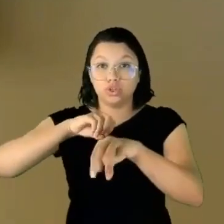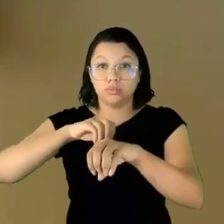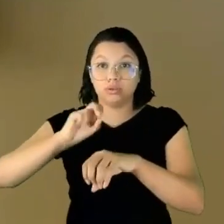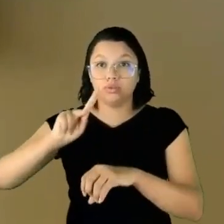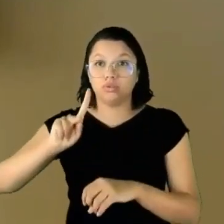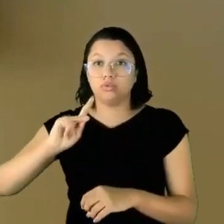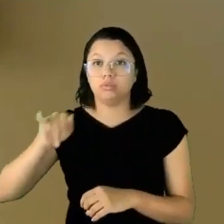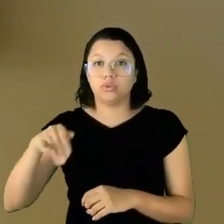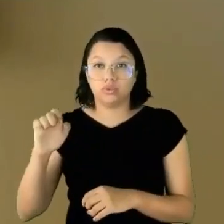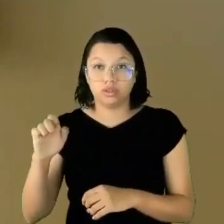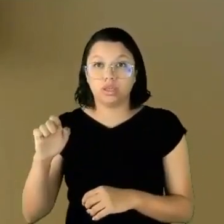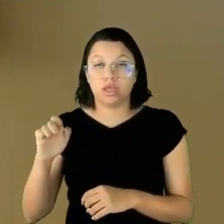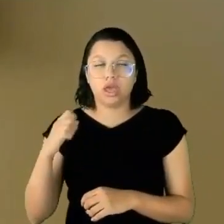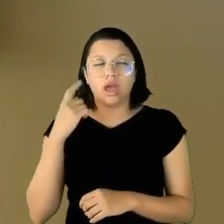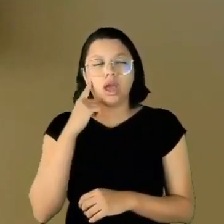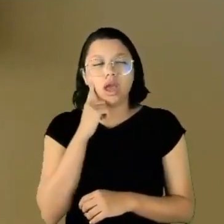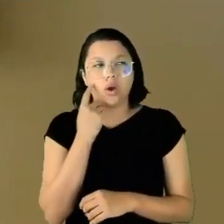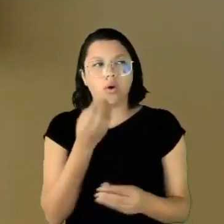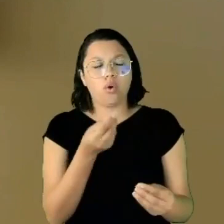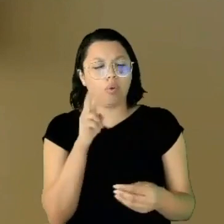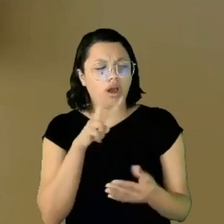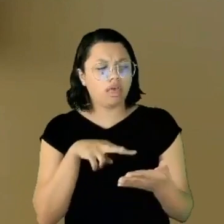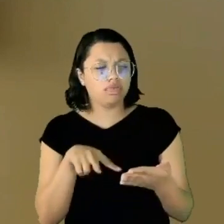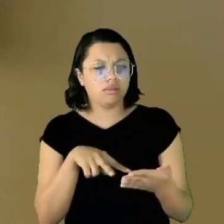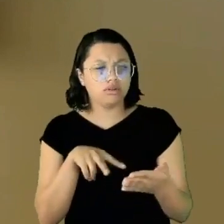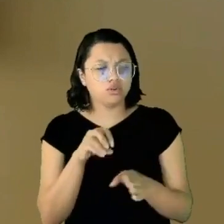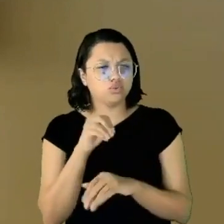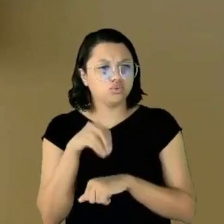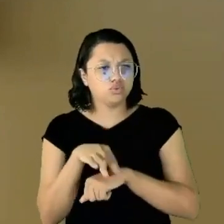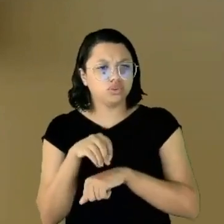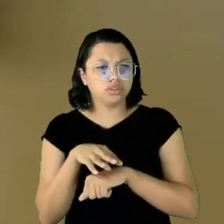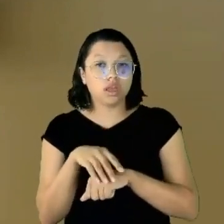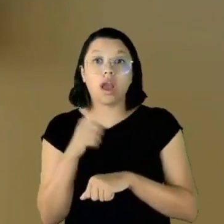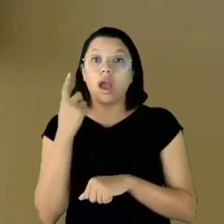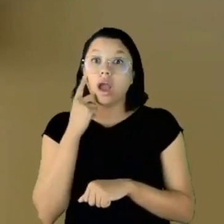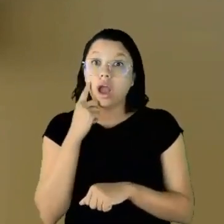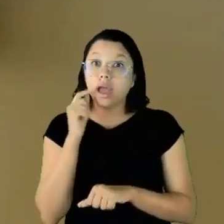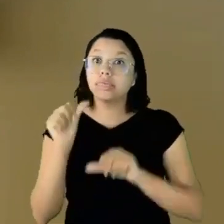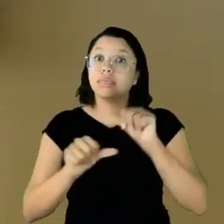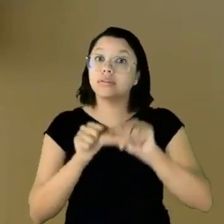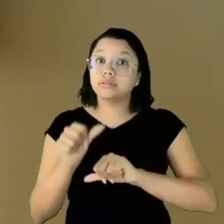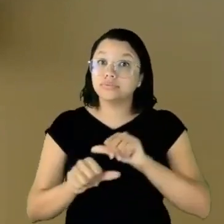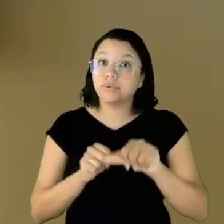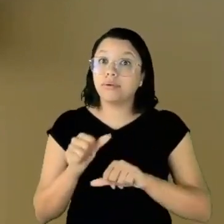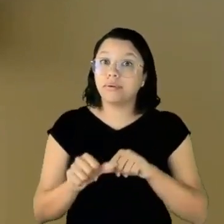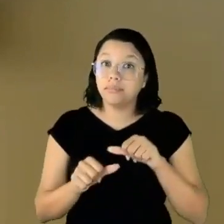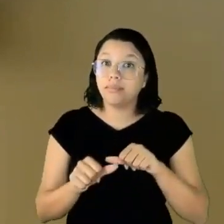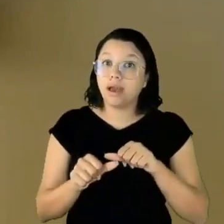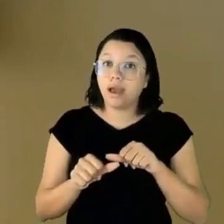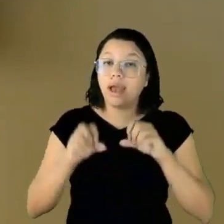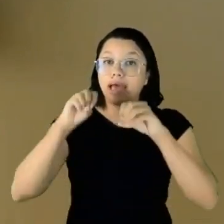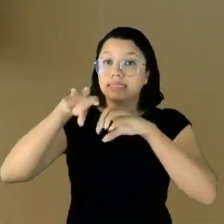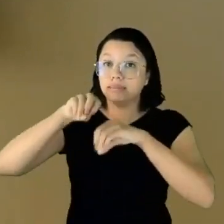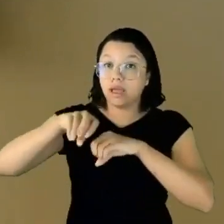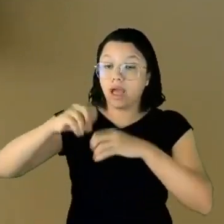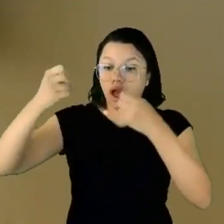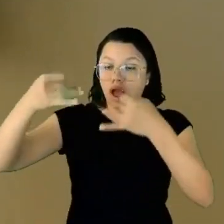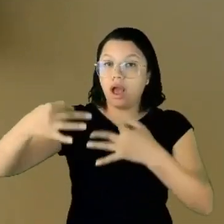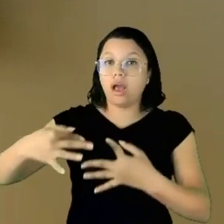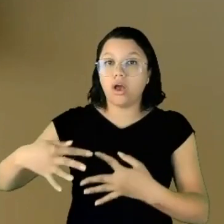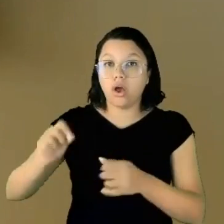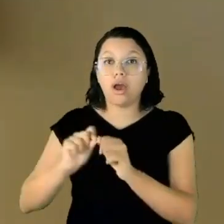e até quando eu li aqui sua sugestão me veio a ideia por exemplo de transformar aqueles tutoriais que o pessoal da Agis faz em vídeos